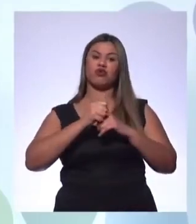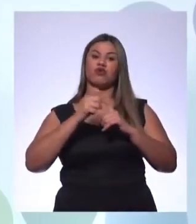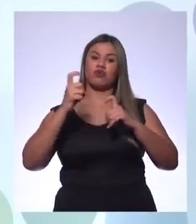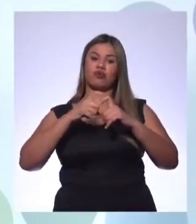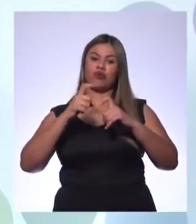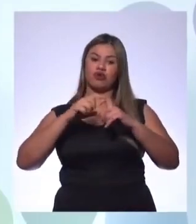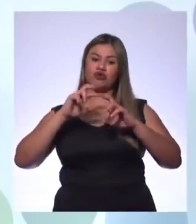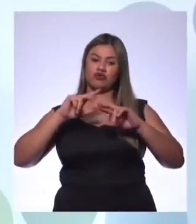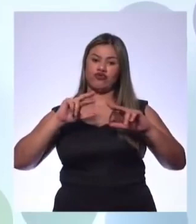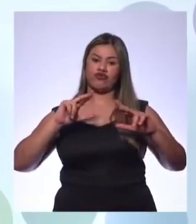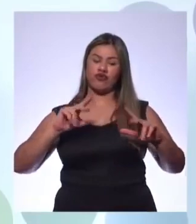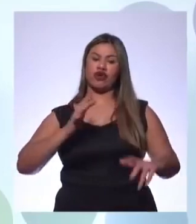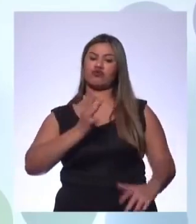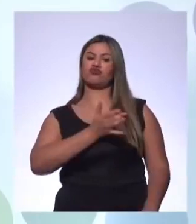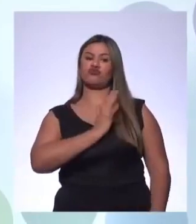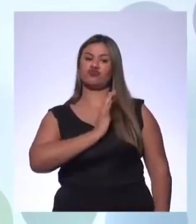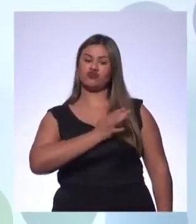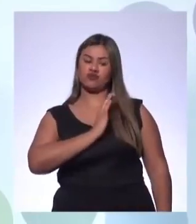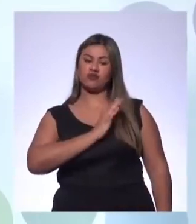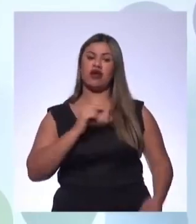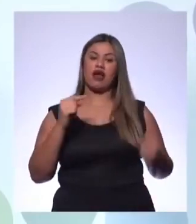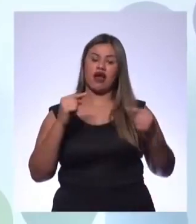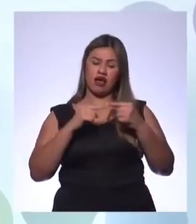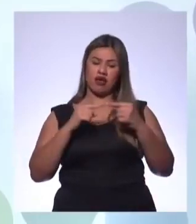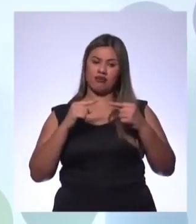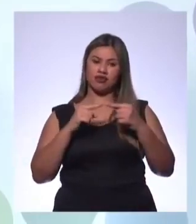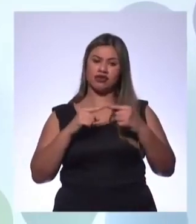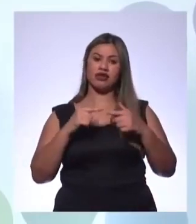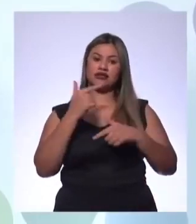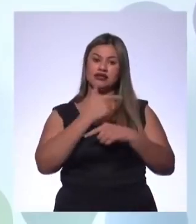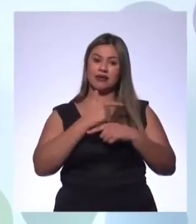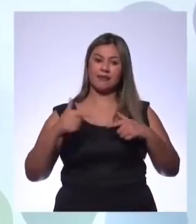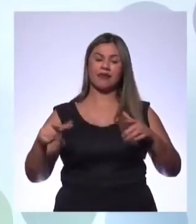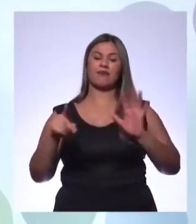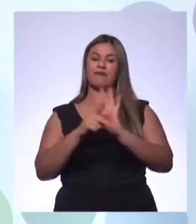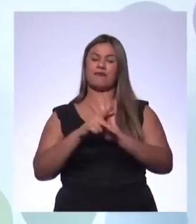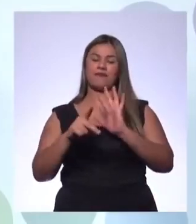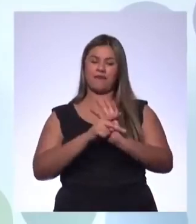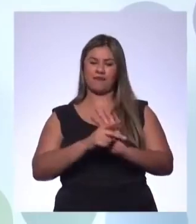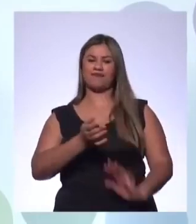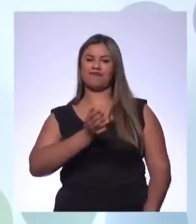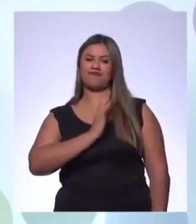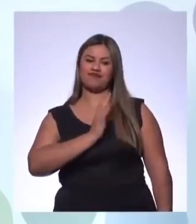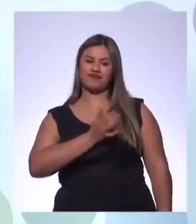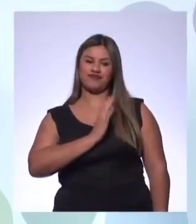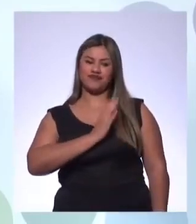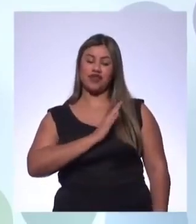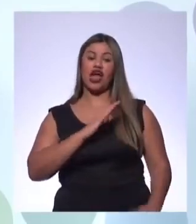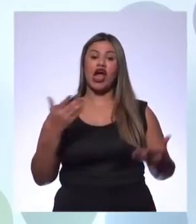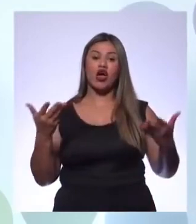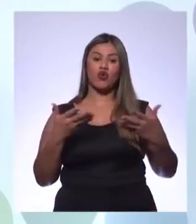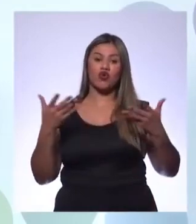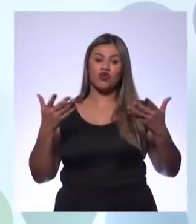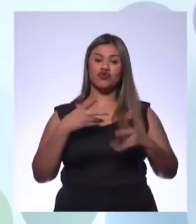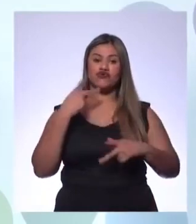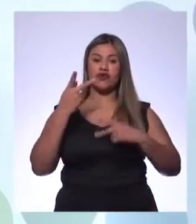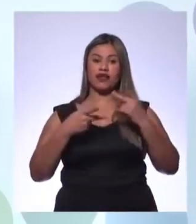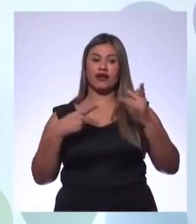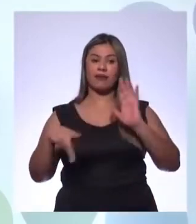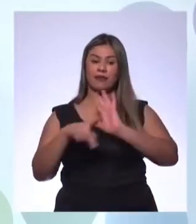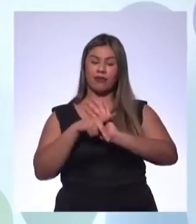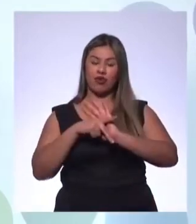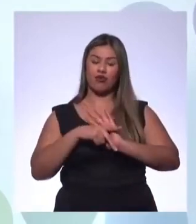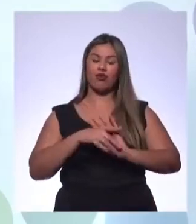Semana do Coração. E a gente vai tratar hoje sobre alimentação, mas dentro desse contexto aqui, pensando no